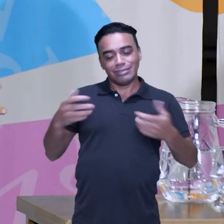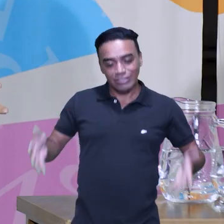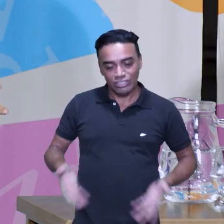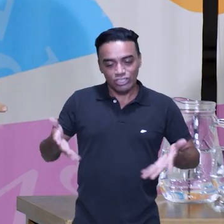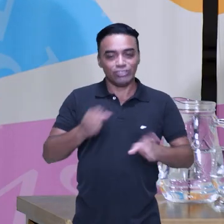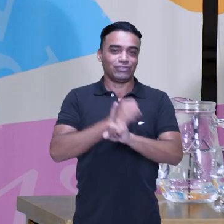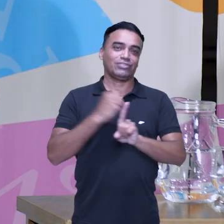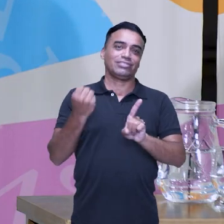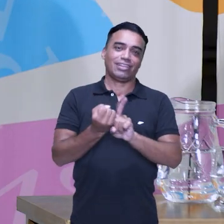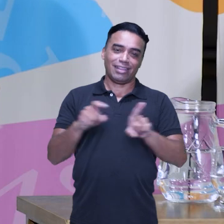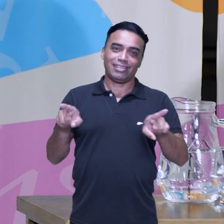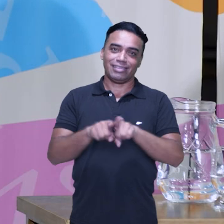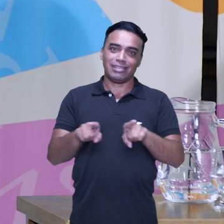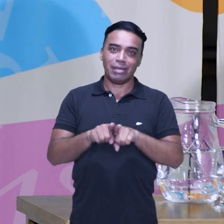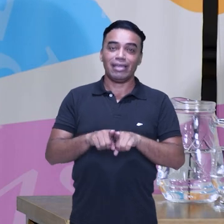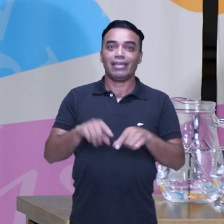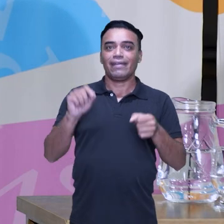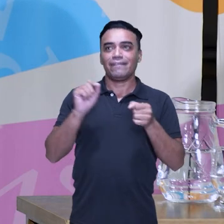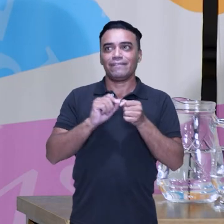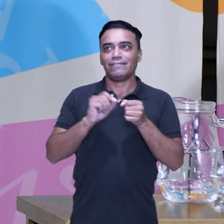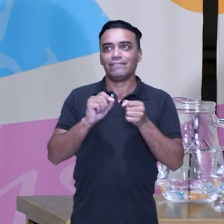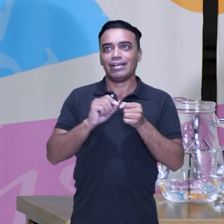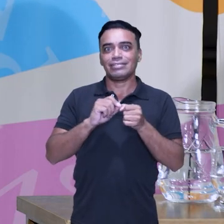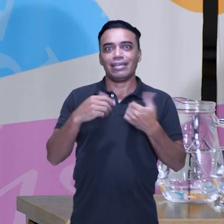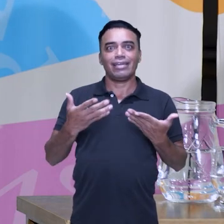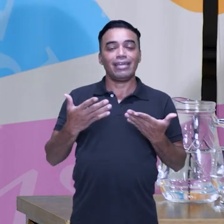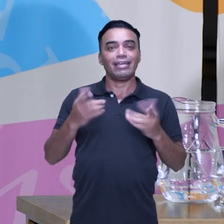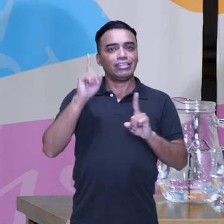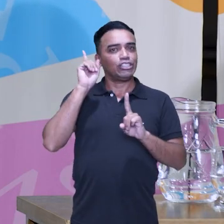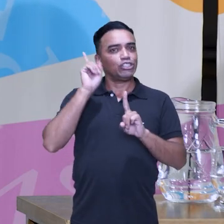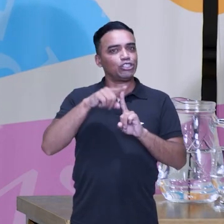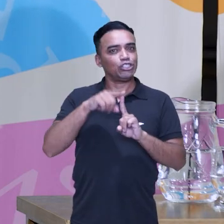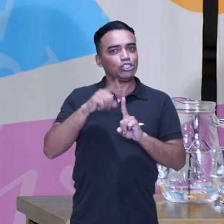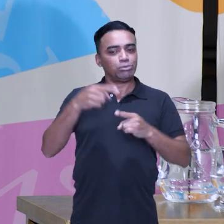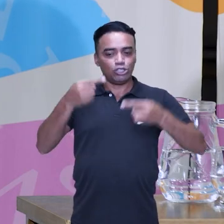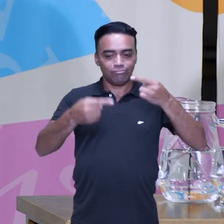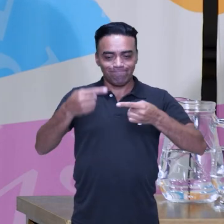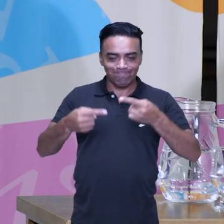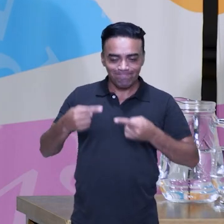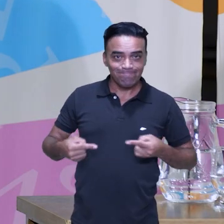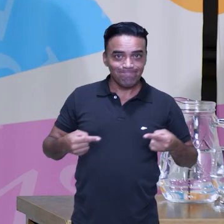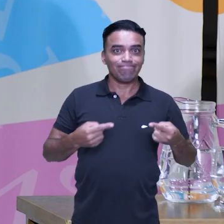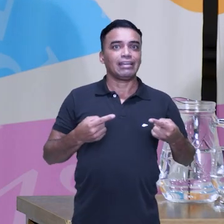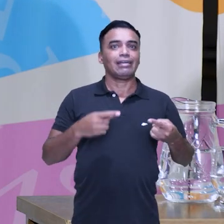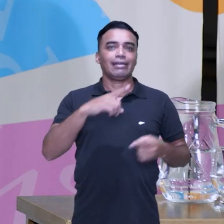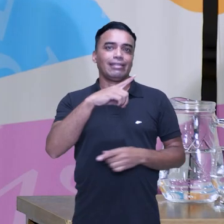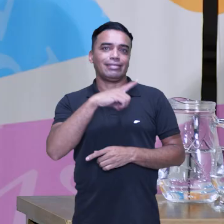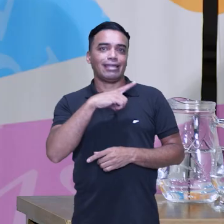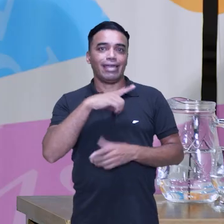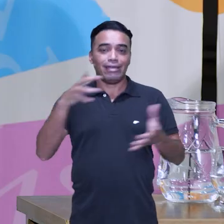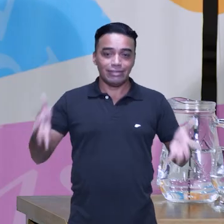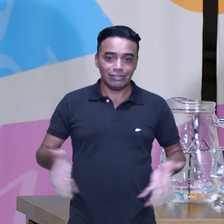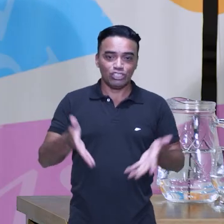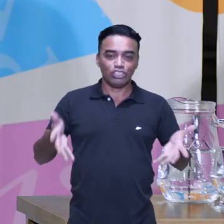da sociedade também, de fazer esse tipo de debate, de ter o